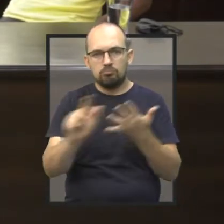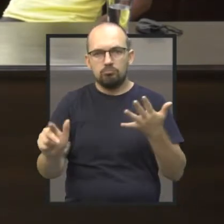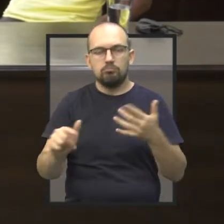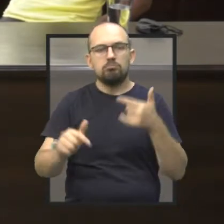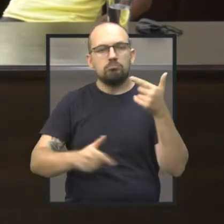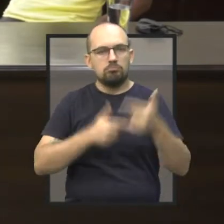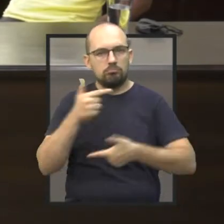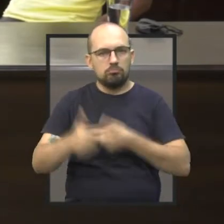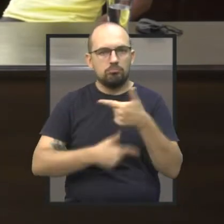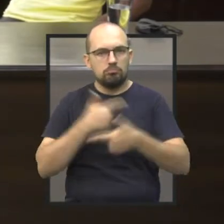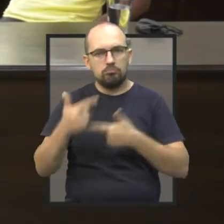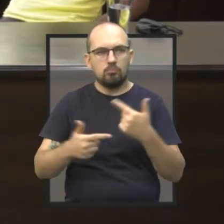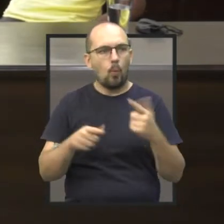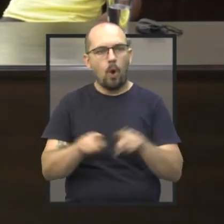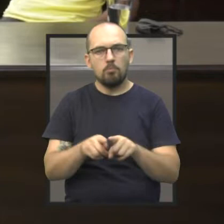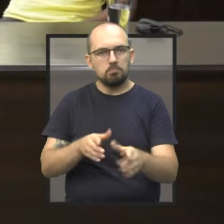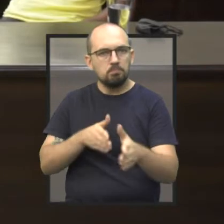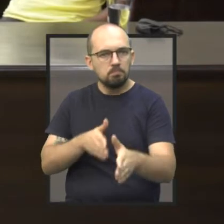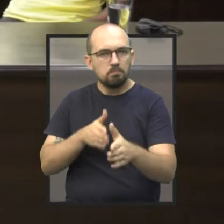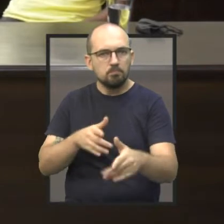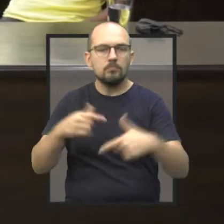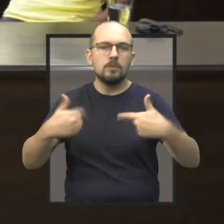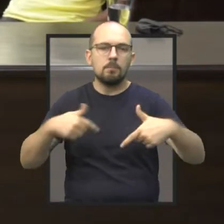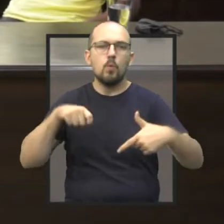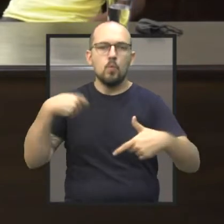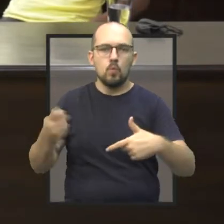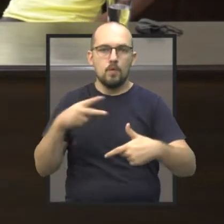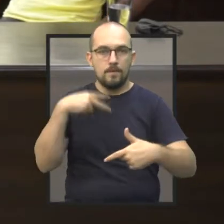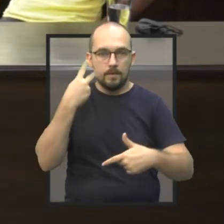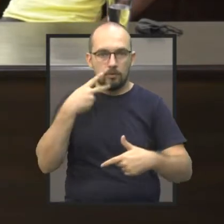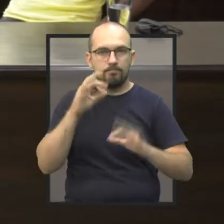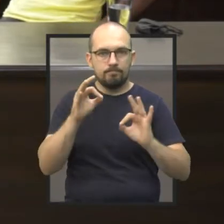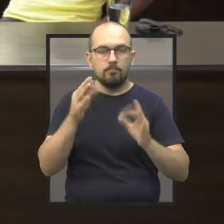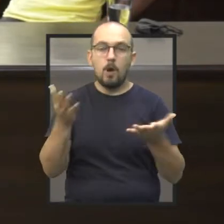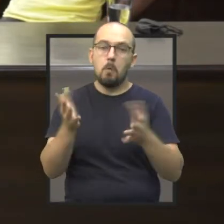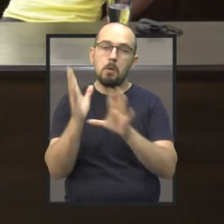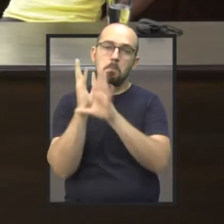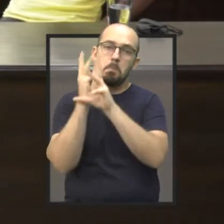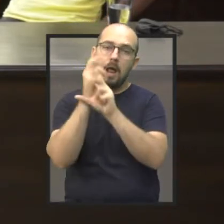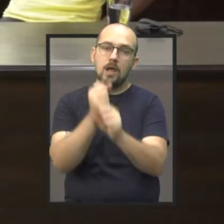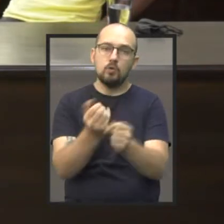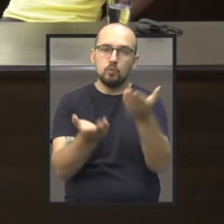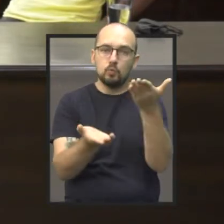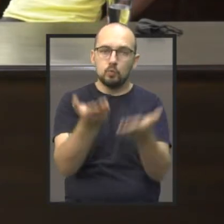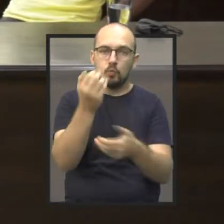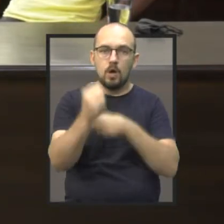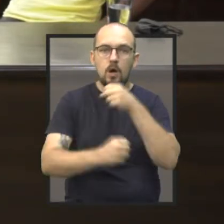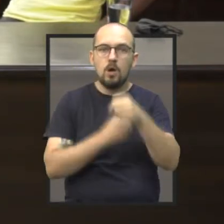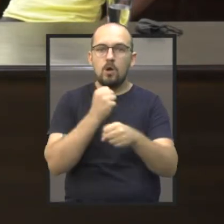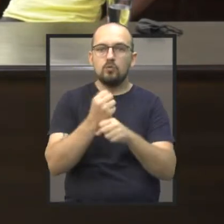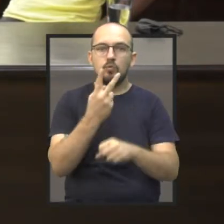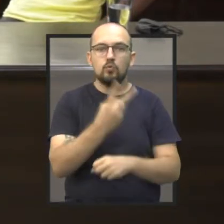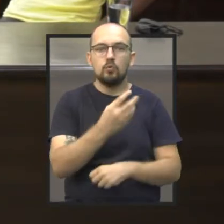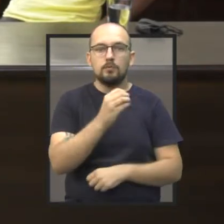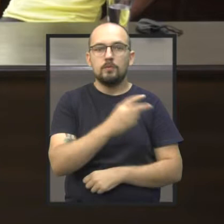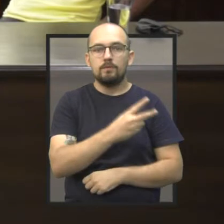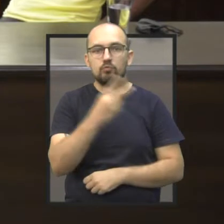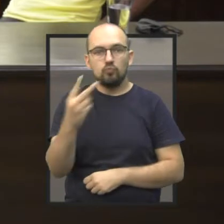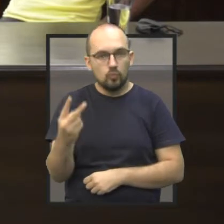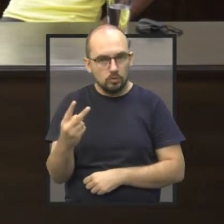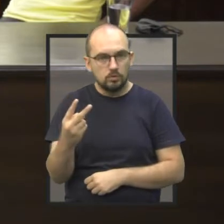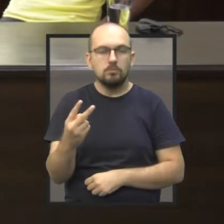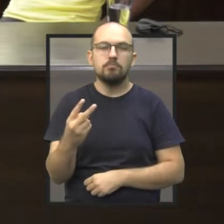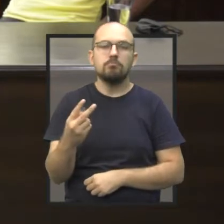requerimentos, exerceu aí com muito afinco o trabalho como vereador, e a gente vai fazer um balanço desse trabalho no ano de